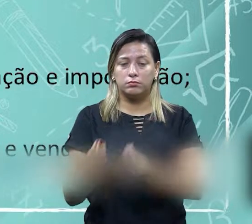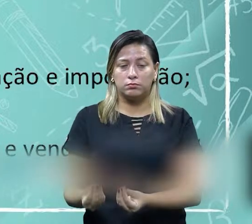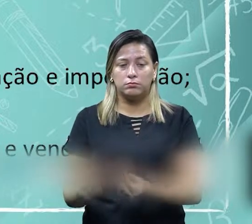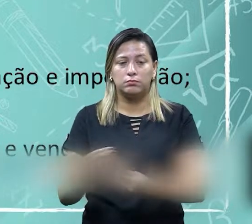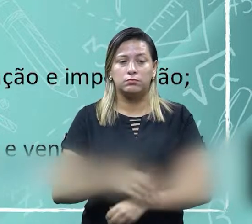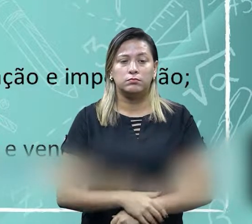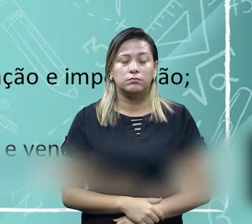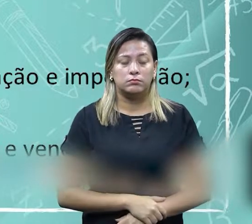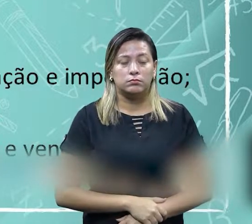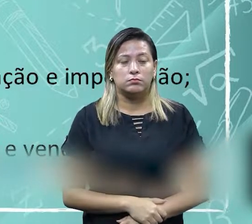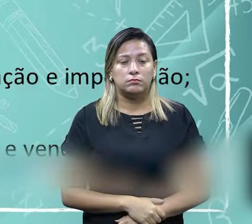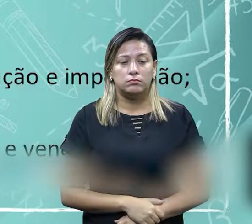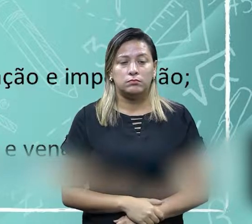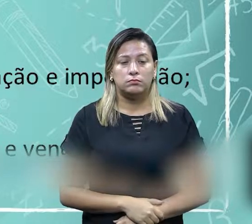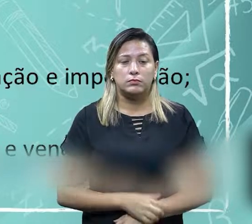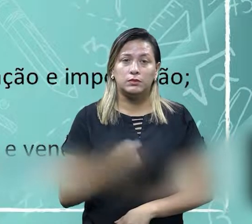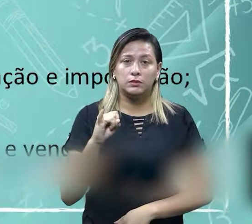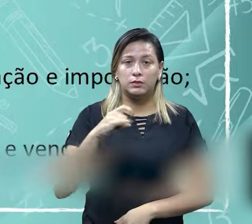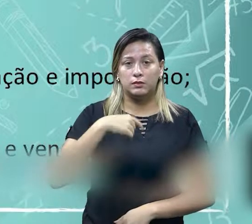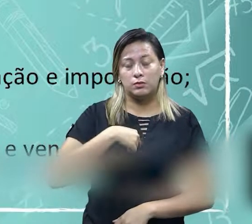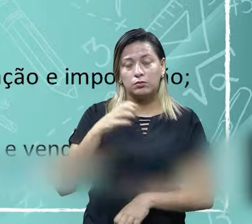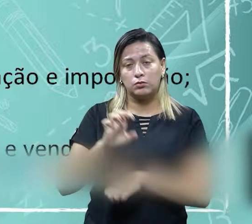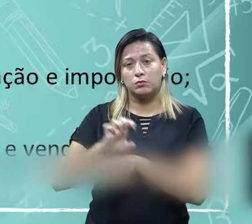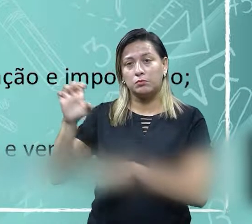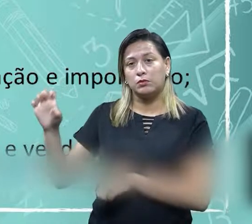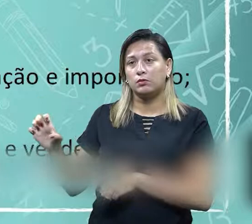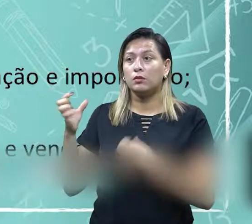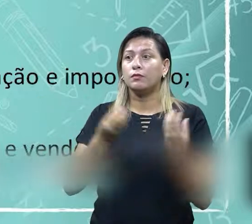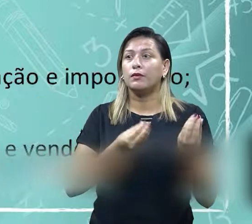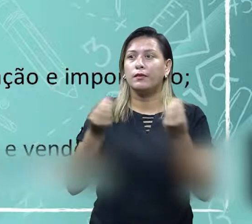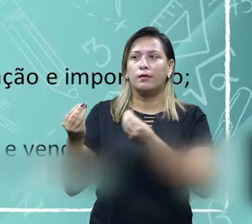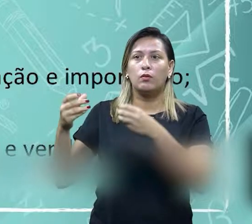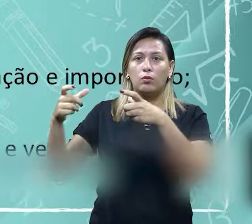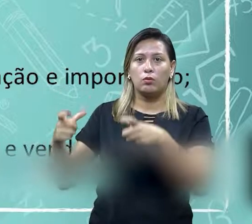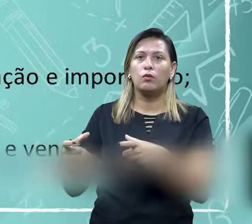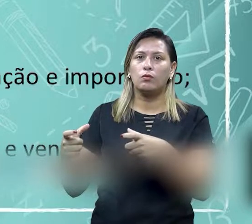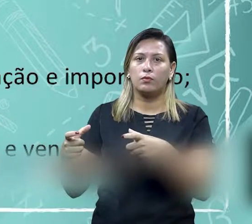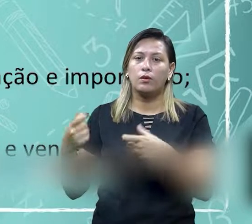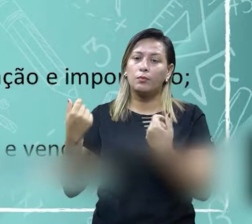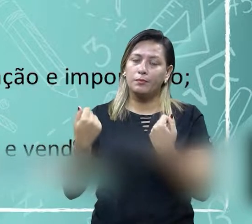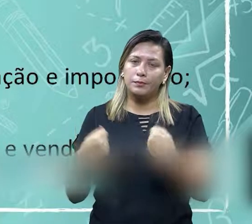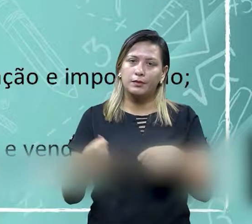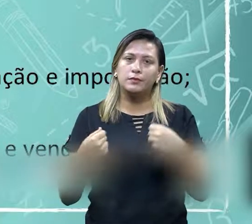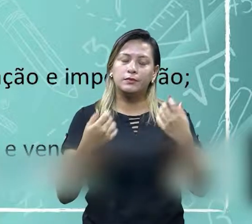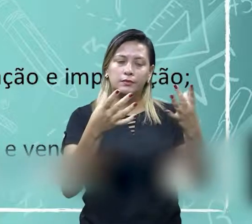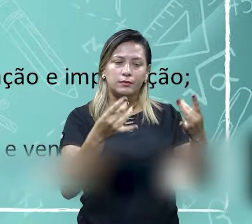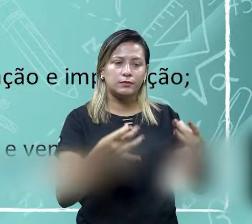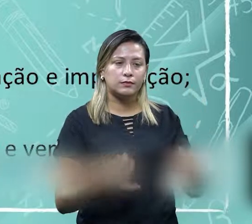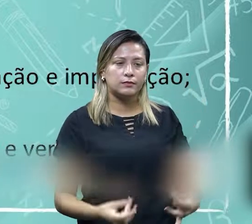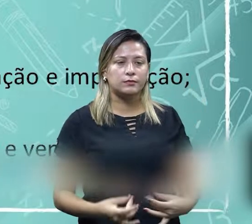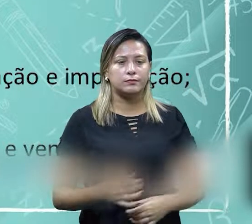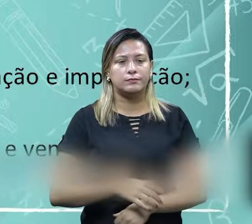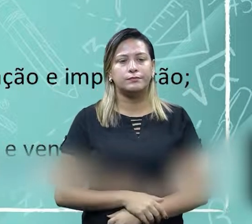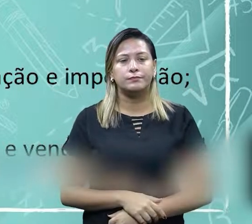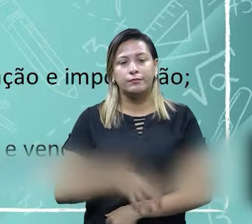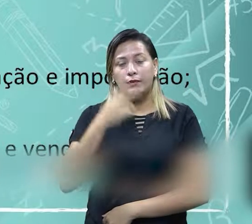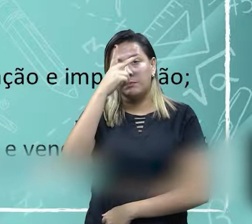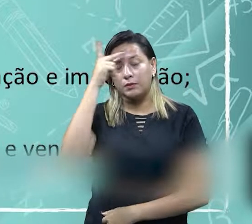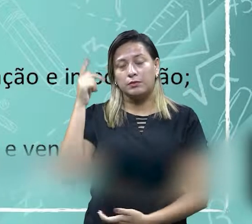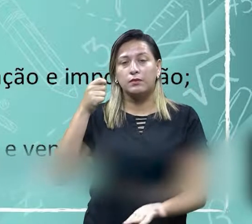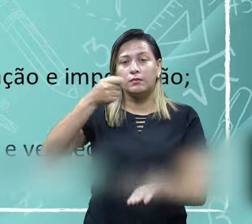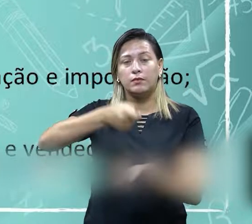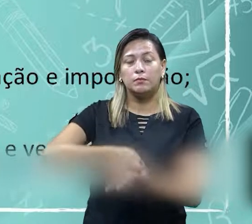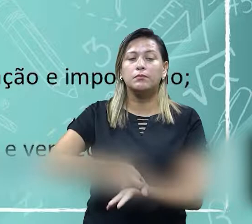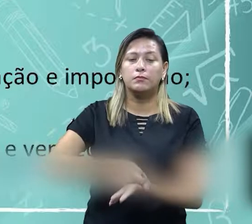se eu estou exportando, vai ter que entregar em tal lugar, tem que estar claro com relação a isso. Quem deve pagar pelo frete